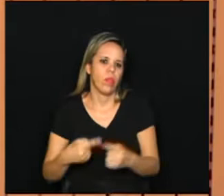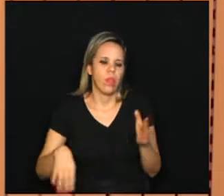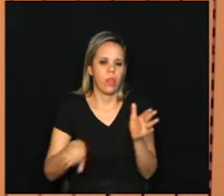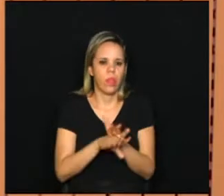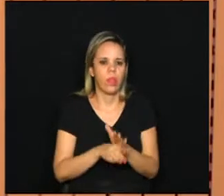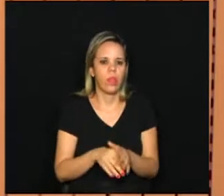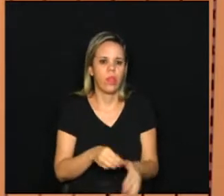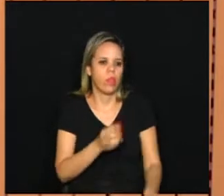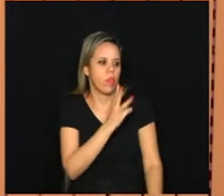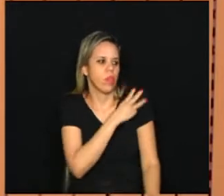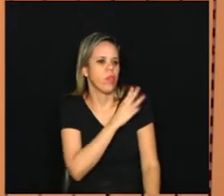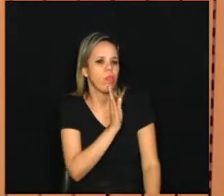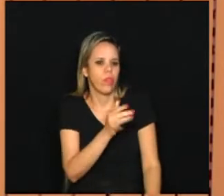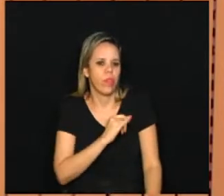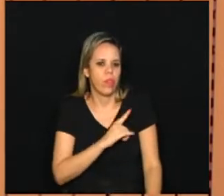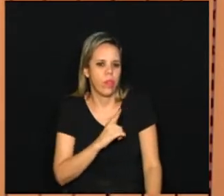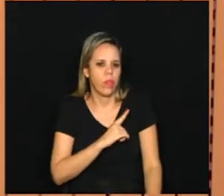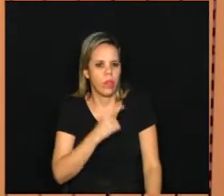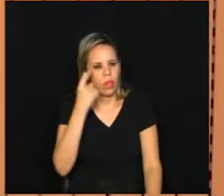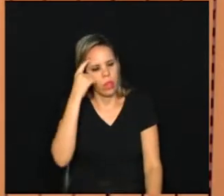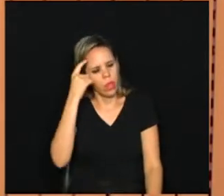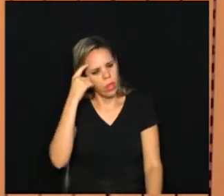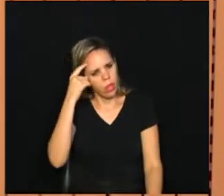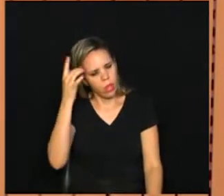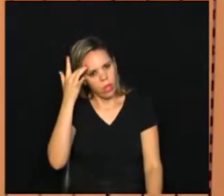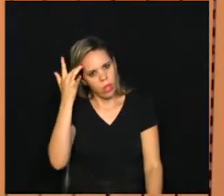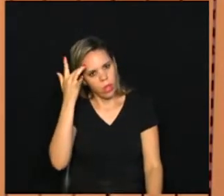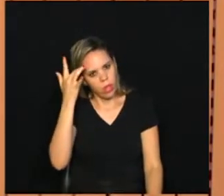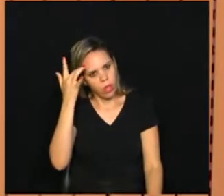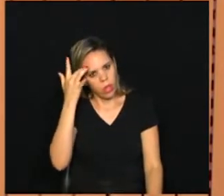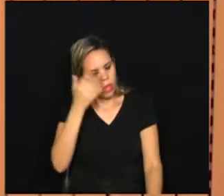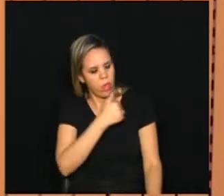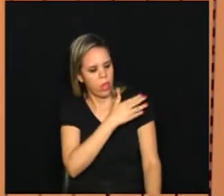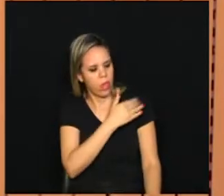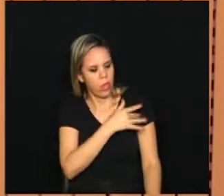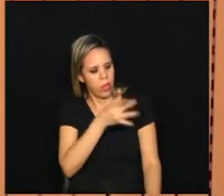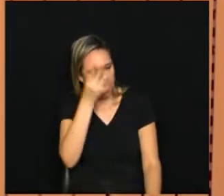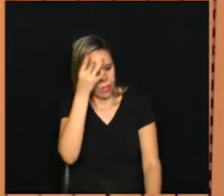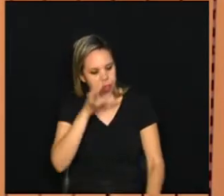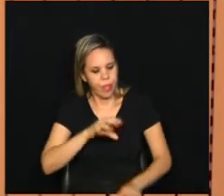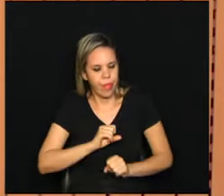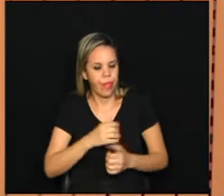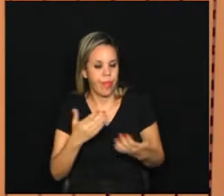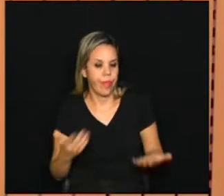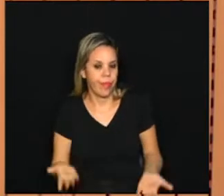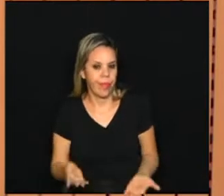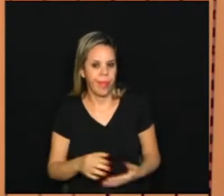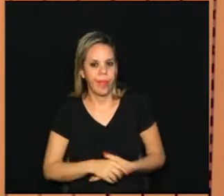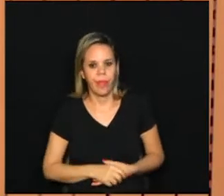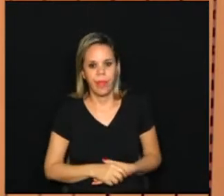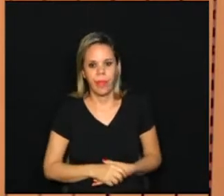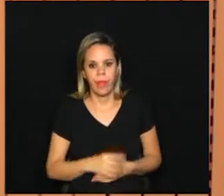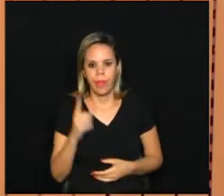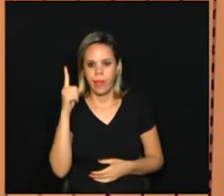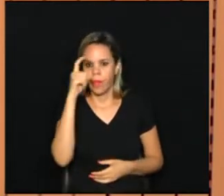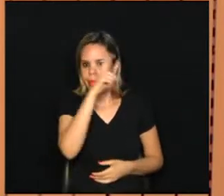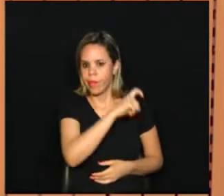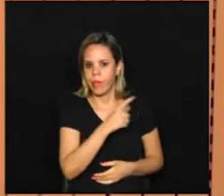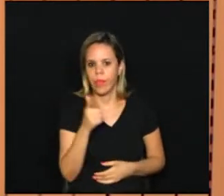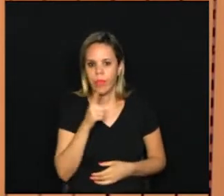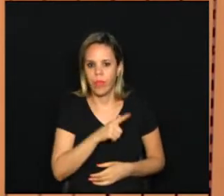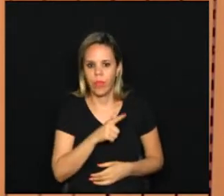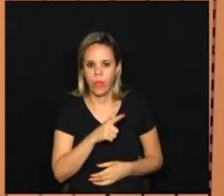ensino médio, você já tem uma cabeça mais formada, os seus preconceitos já estão ali definidos, então é mais difícil de você